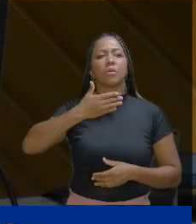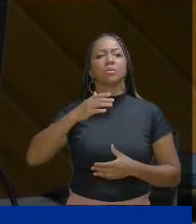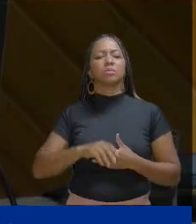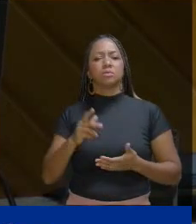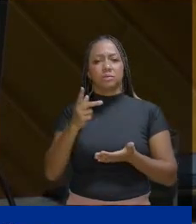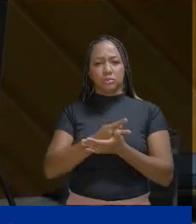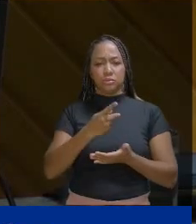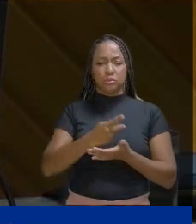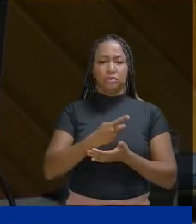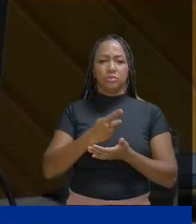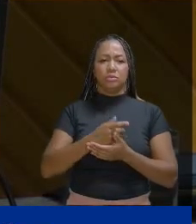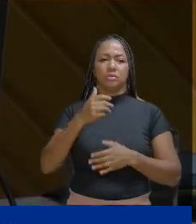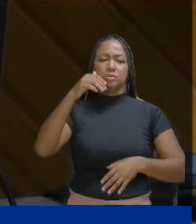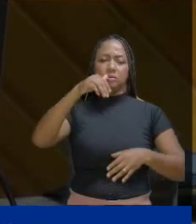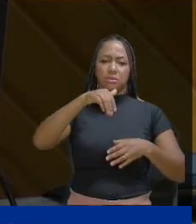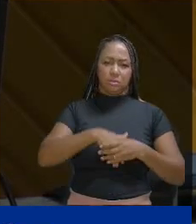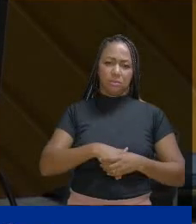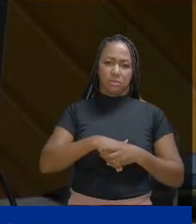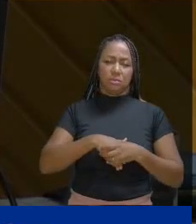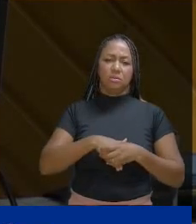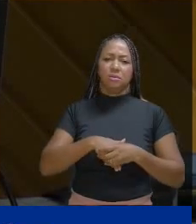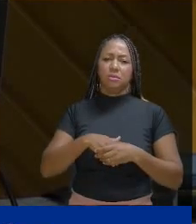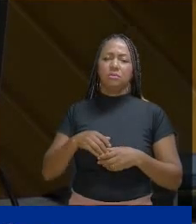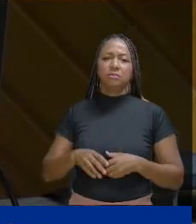os ilícitos eleitorais